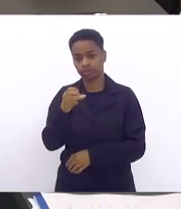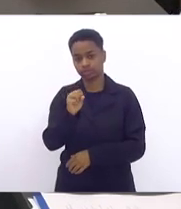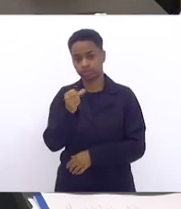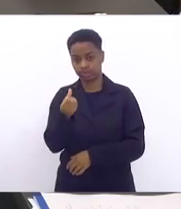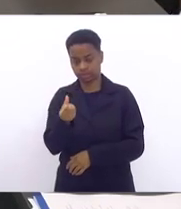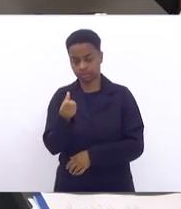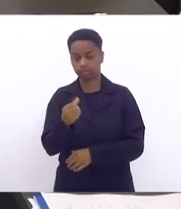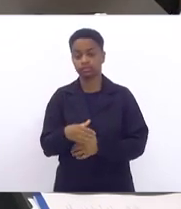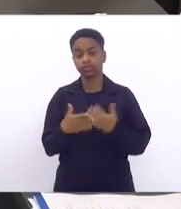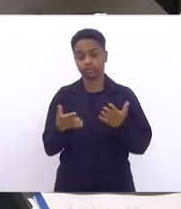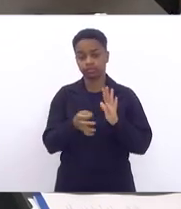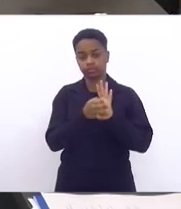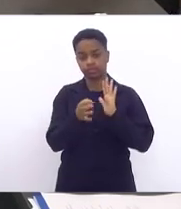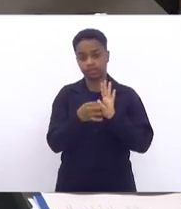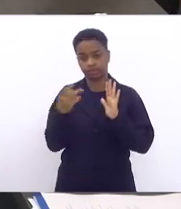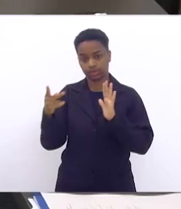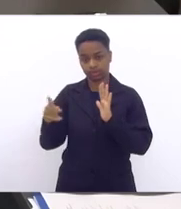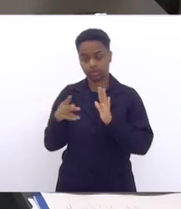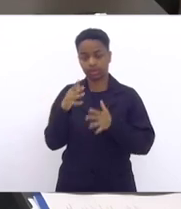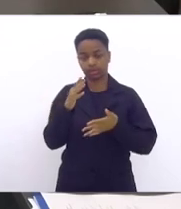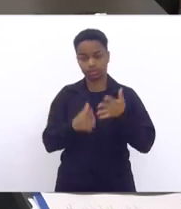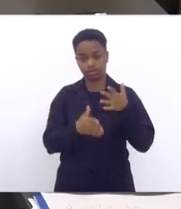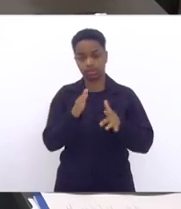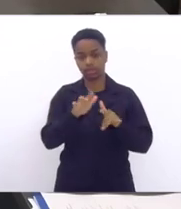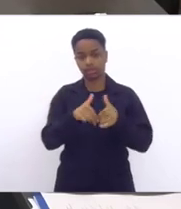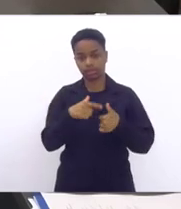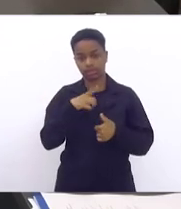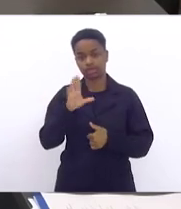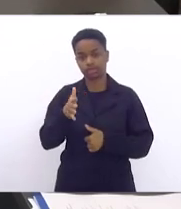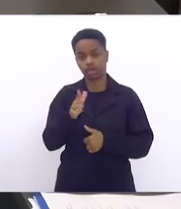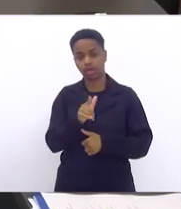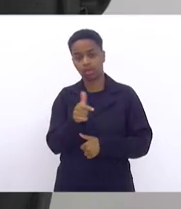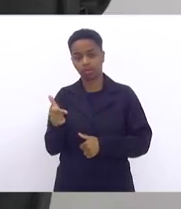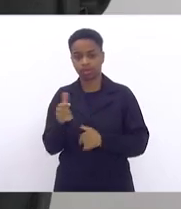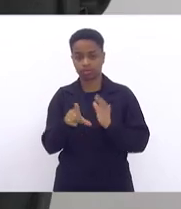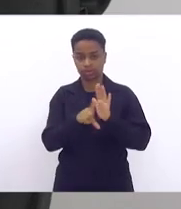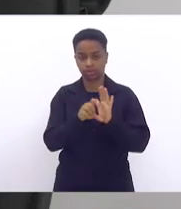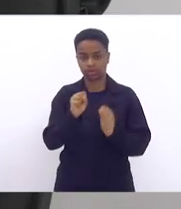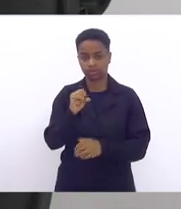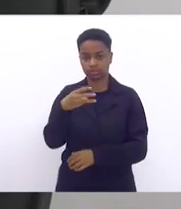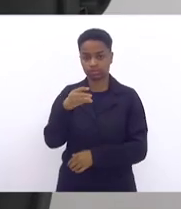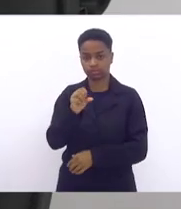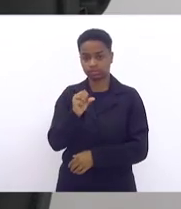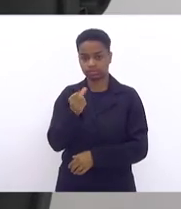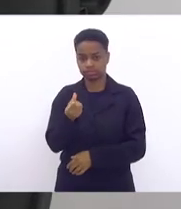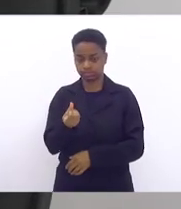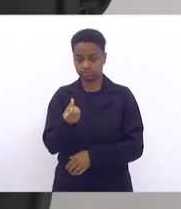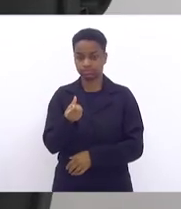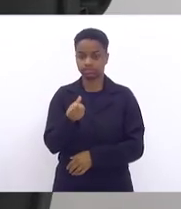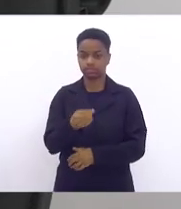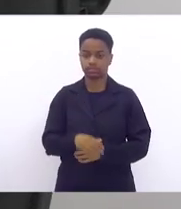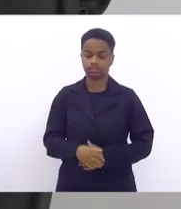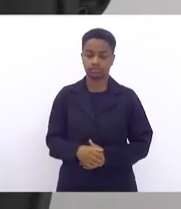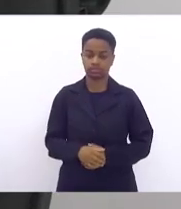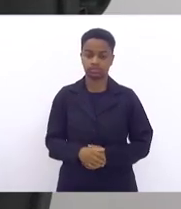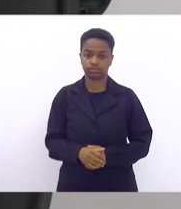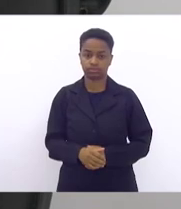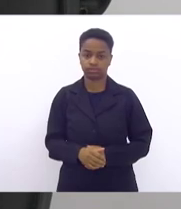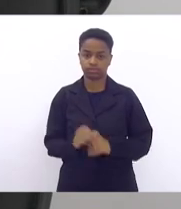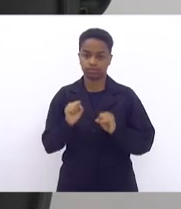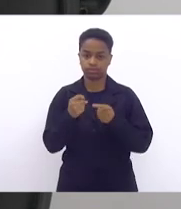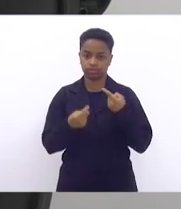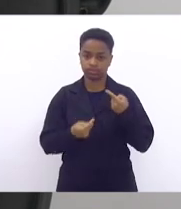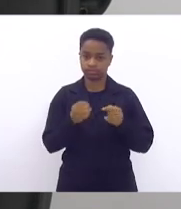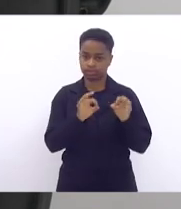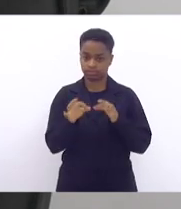8386. Então, o parecer do deputado Delaroli pela prejudicabilidade em razão da lei 8386 de 29 de abril de 2019. Em